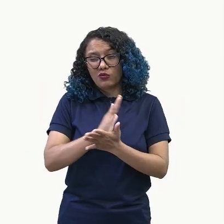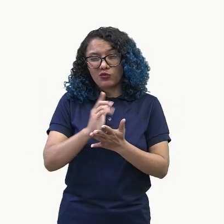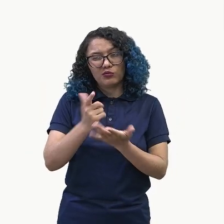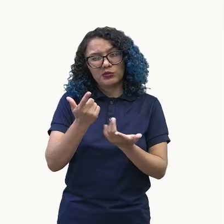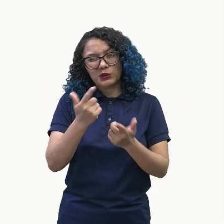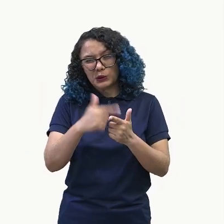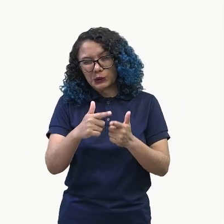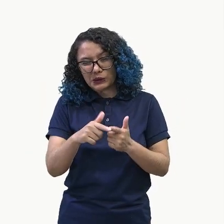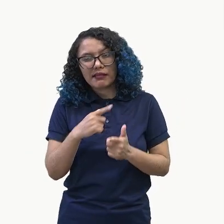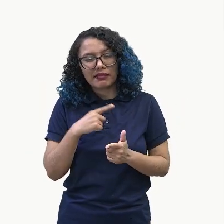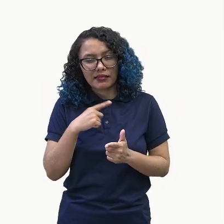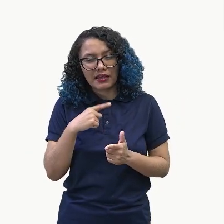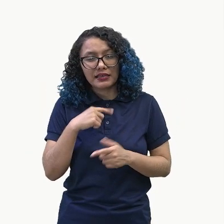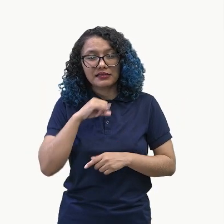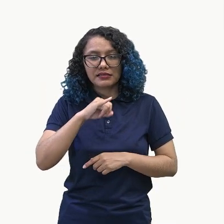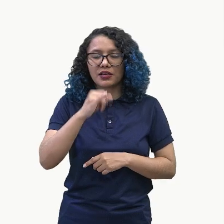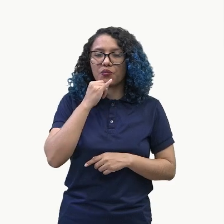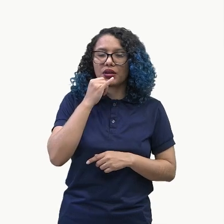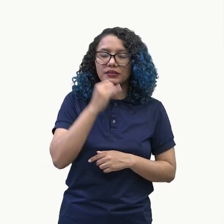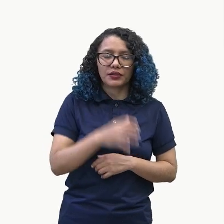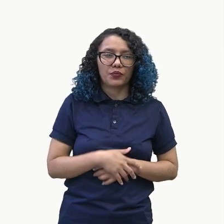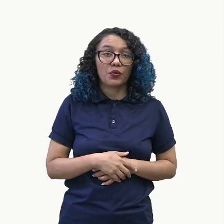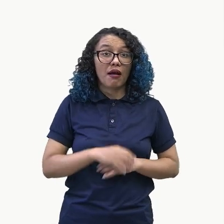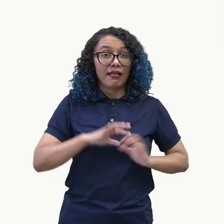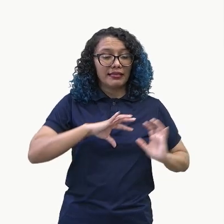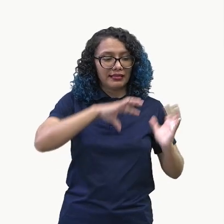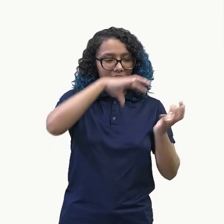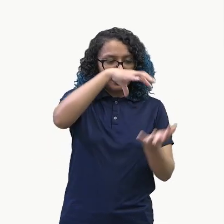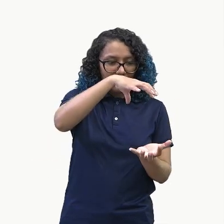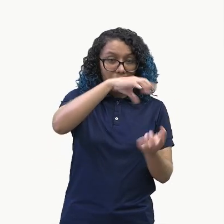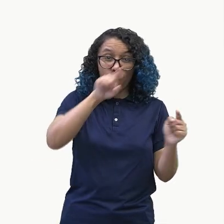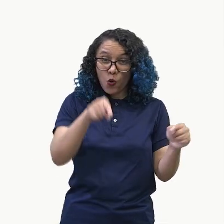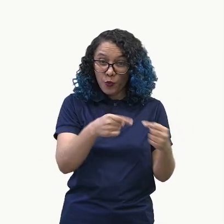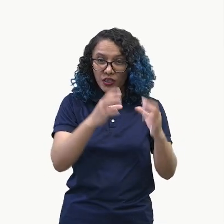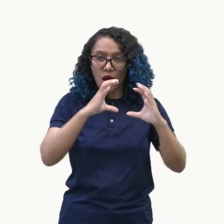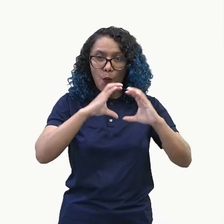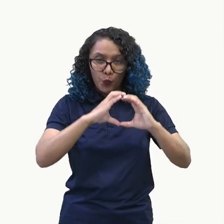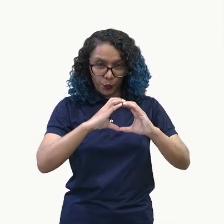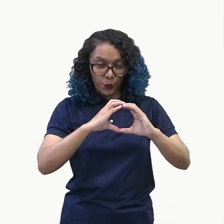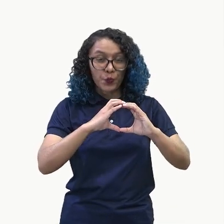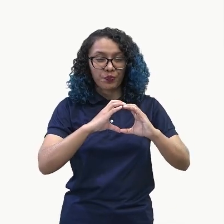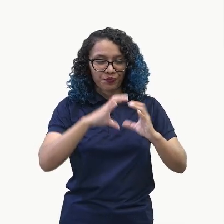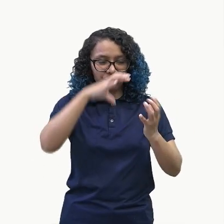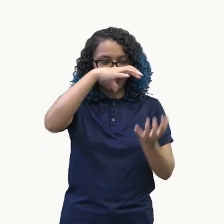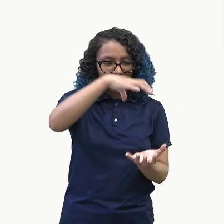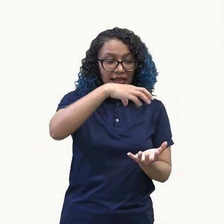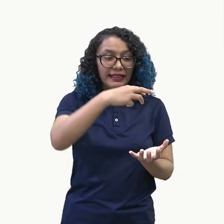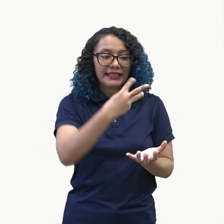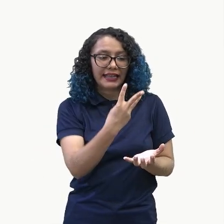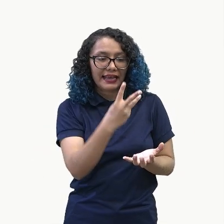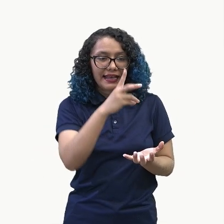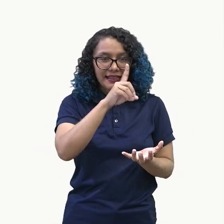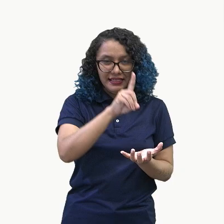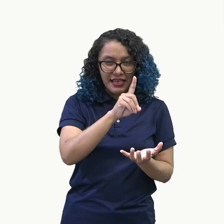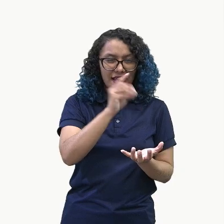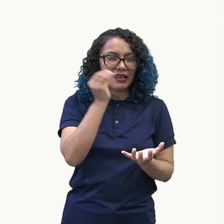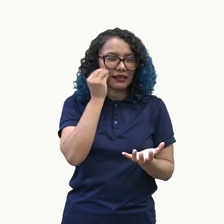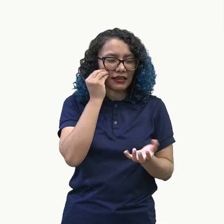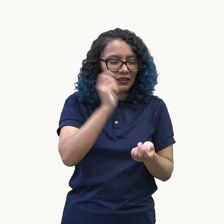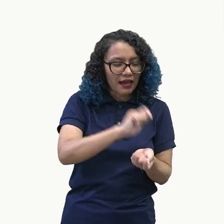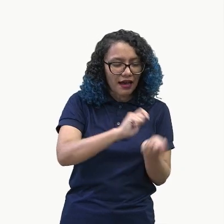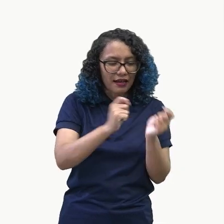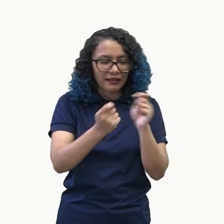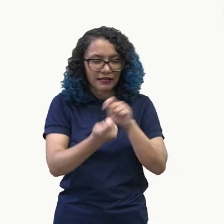gente tira a Terra, que é uma geóide que está num plano tridimensional, e coloca essa geóide em